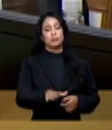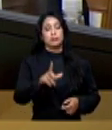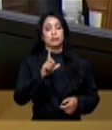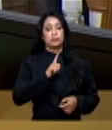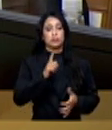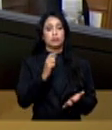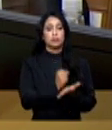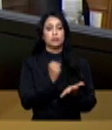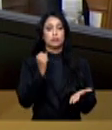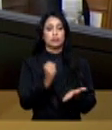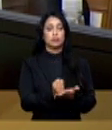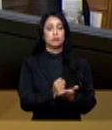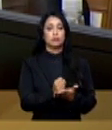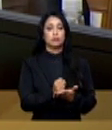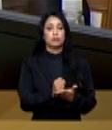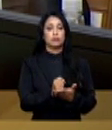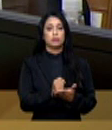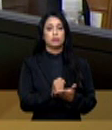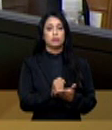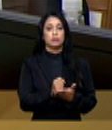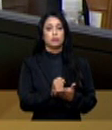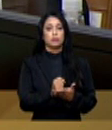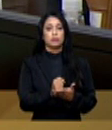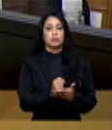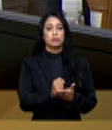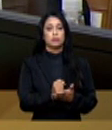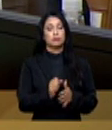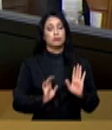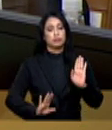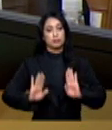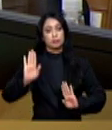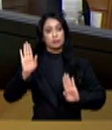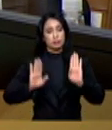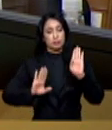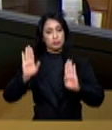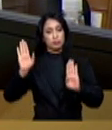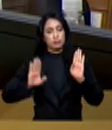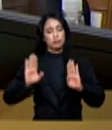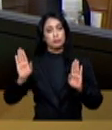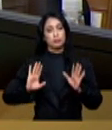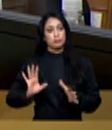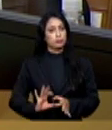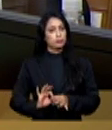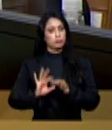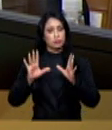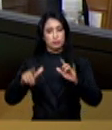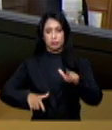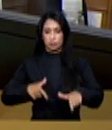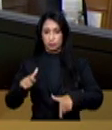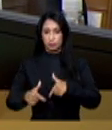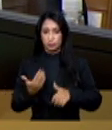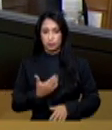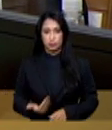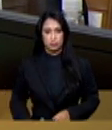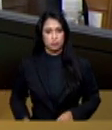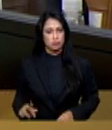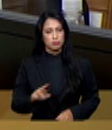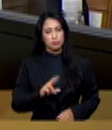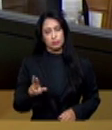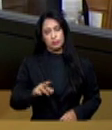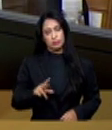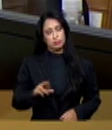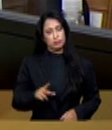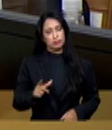seriam os contratos submetidos a prévia licitação para concessão do serviço por não se